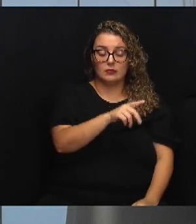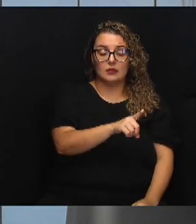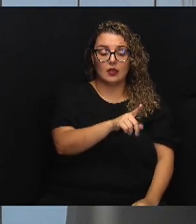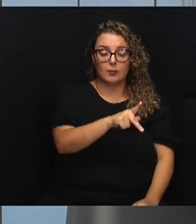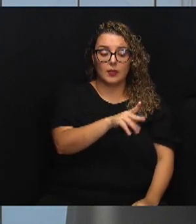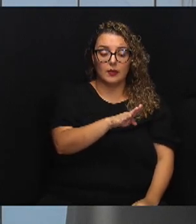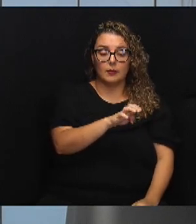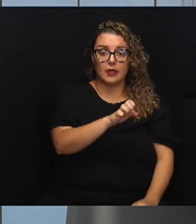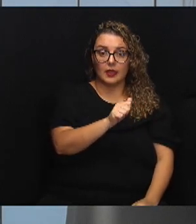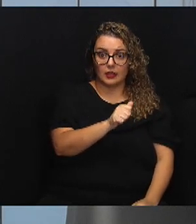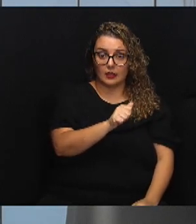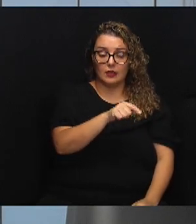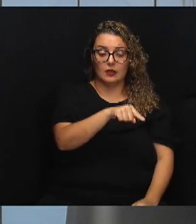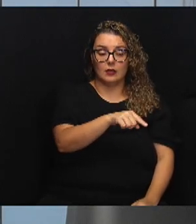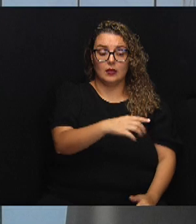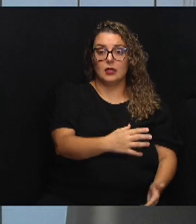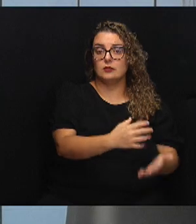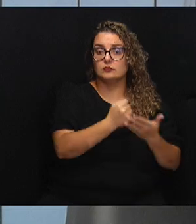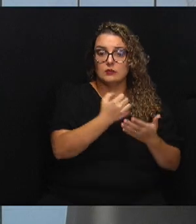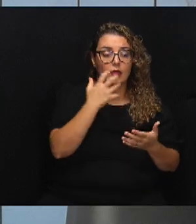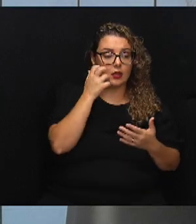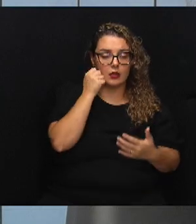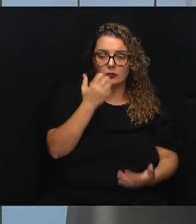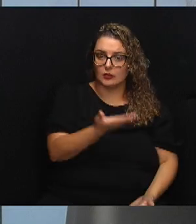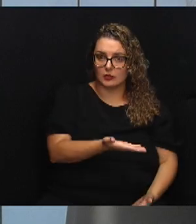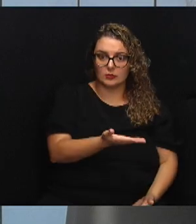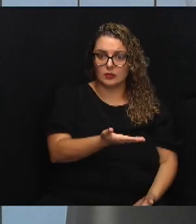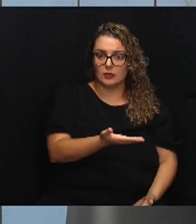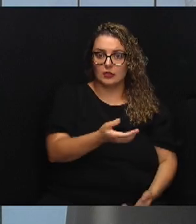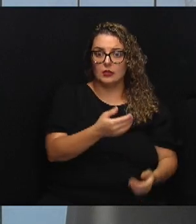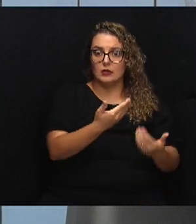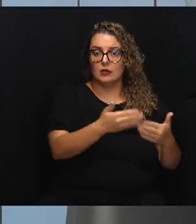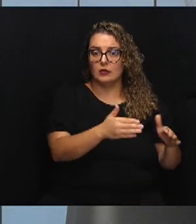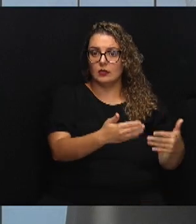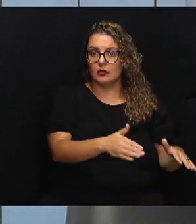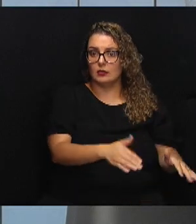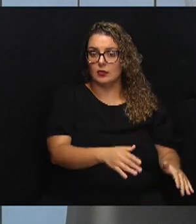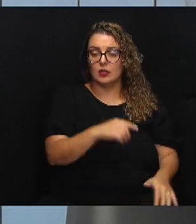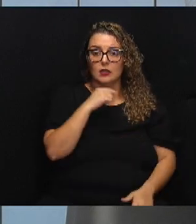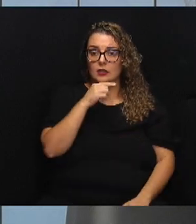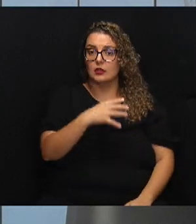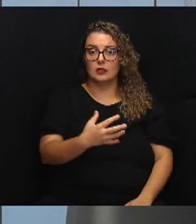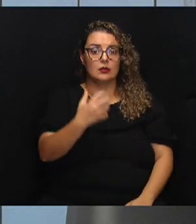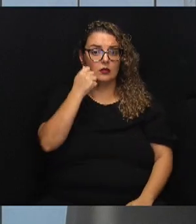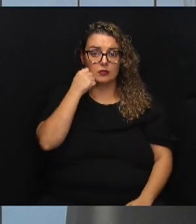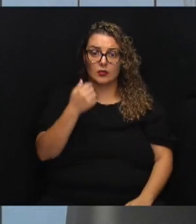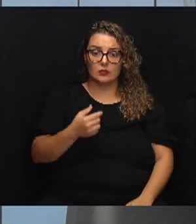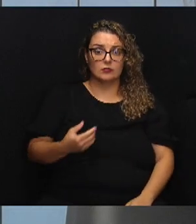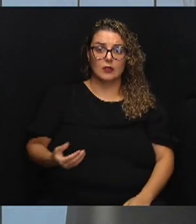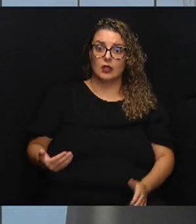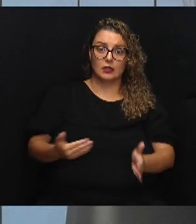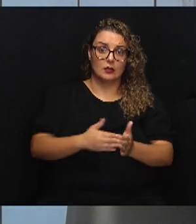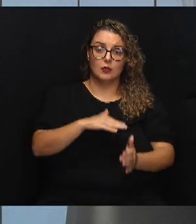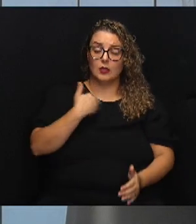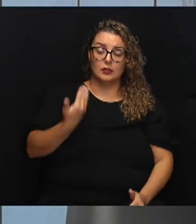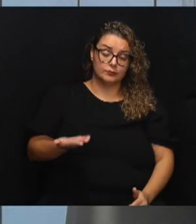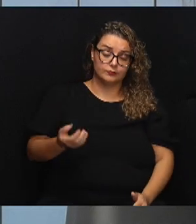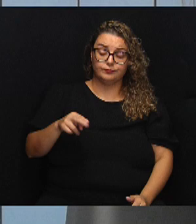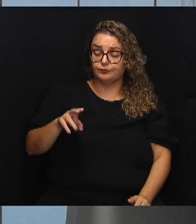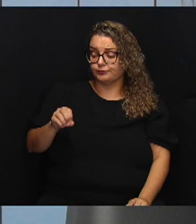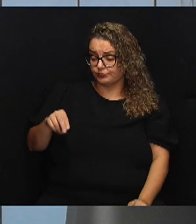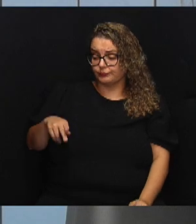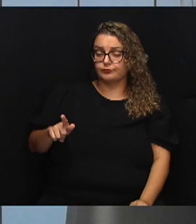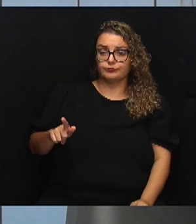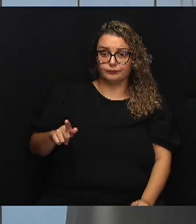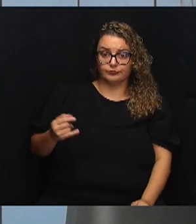aquele animal que precisa de um lar, vai ficar naquele departamento lá, se ninguém adotar, fica para o resto da vida, ou numa ONG, né? Então, a importância